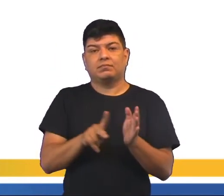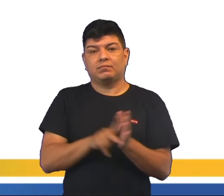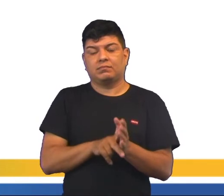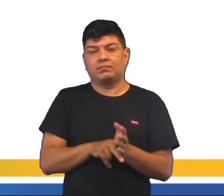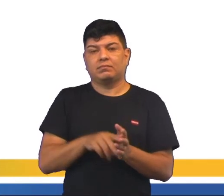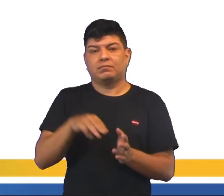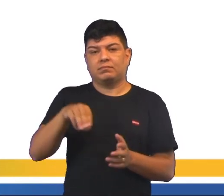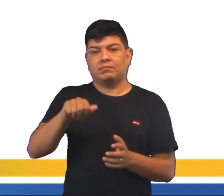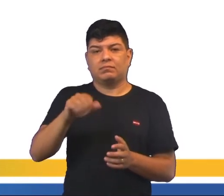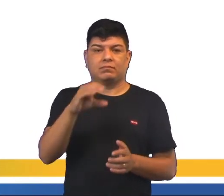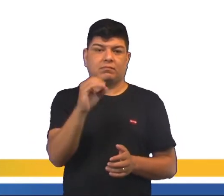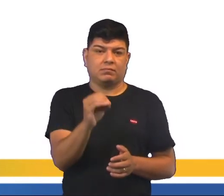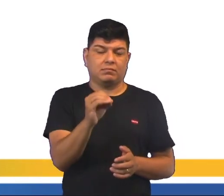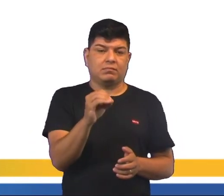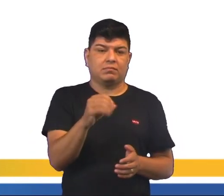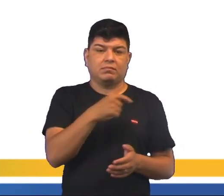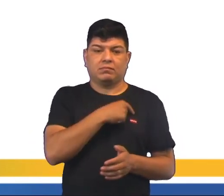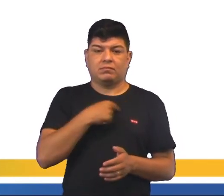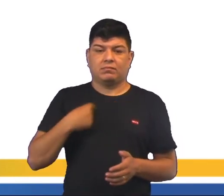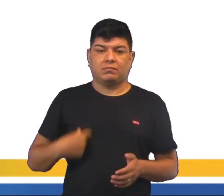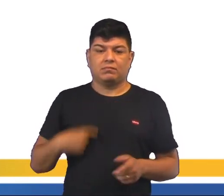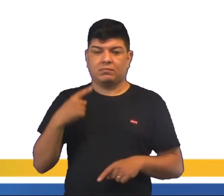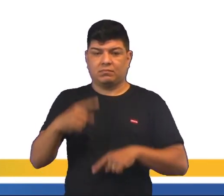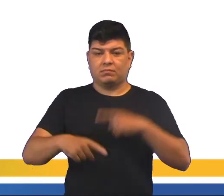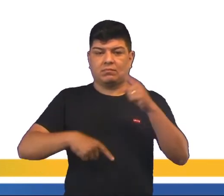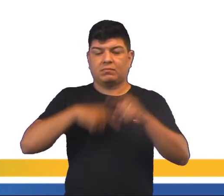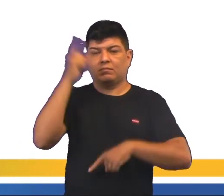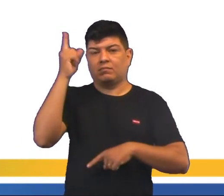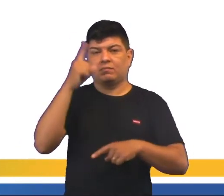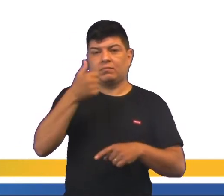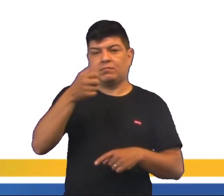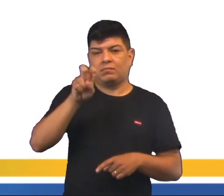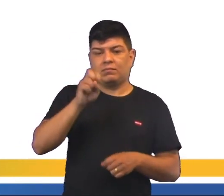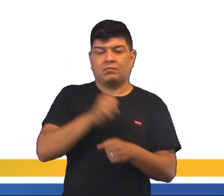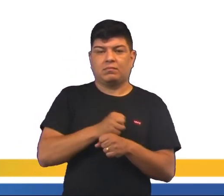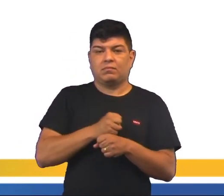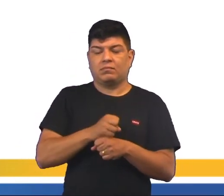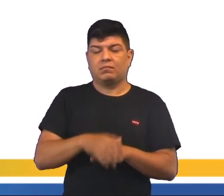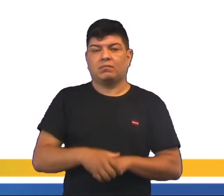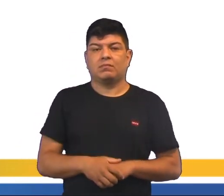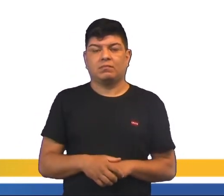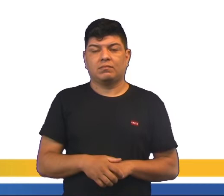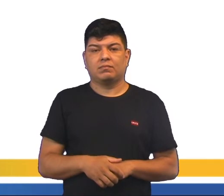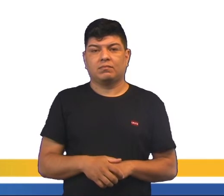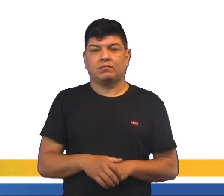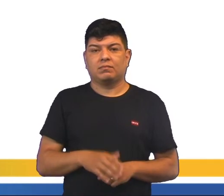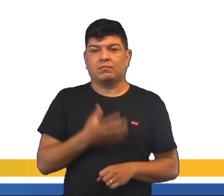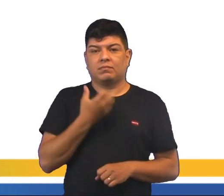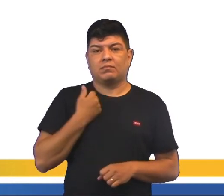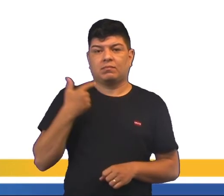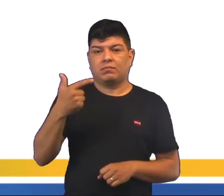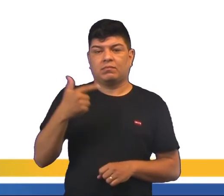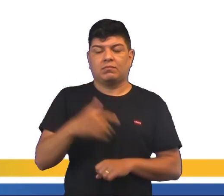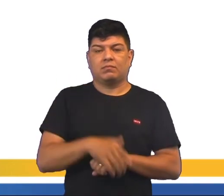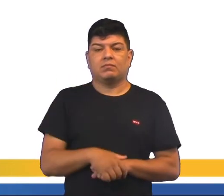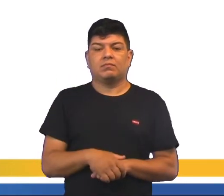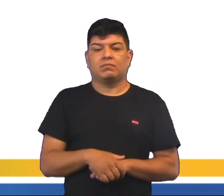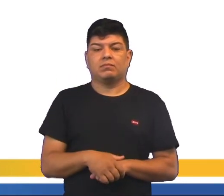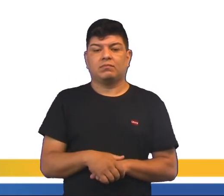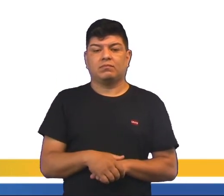Mao Tse-tung para que a China prosperasse, né, num período de 15 anos. Vamos lá, outra questão.